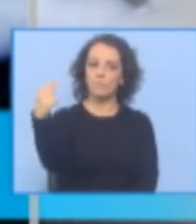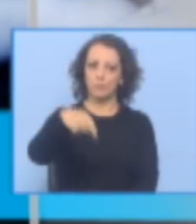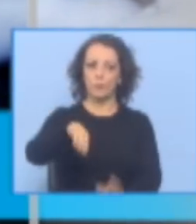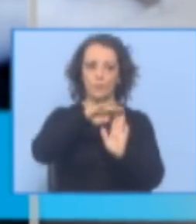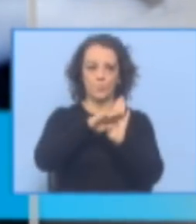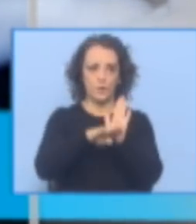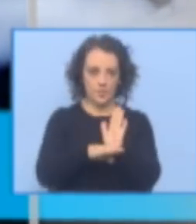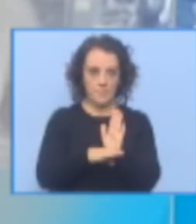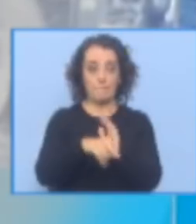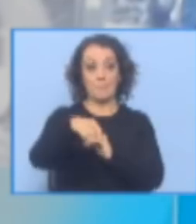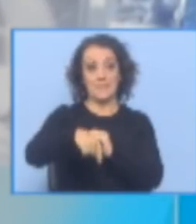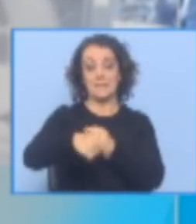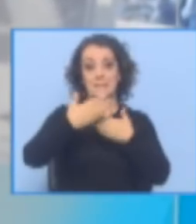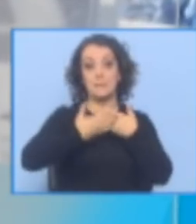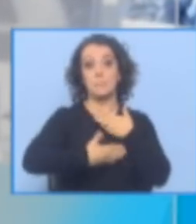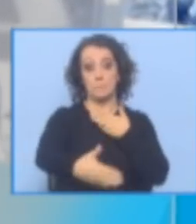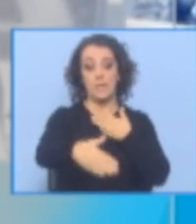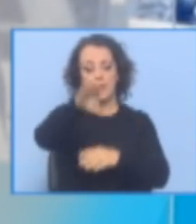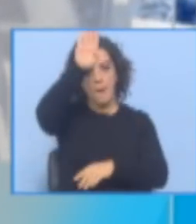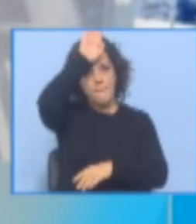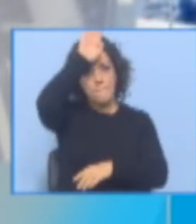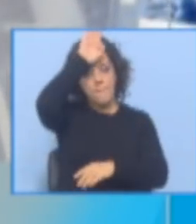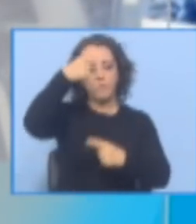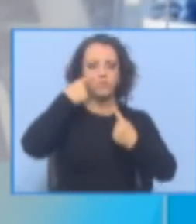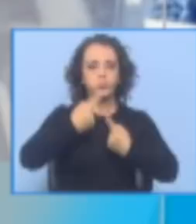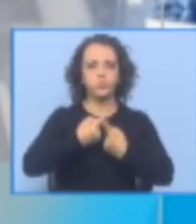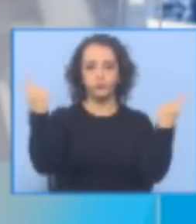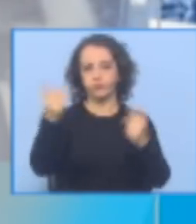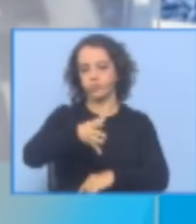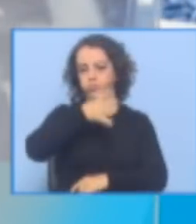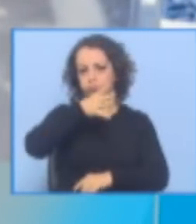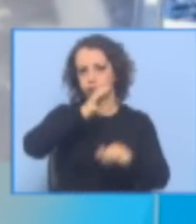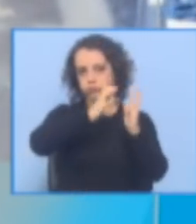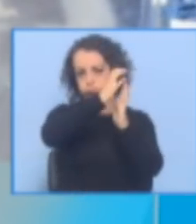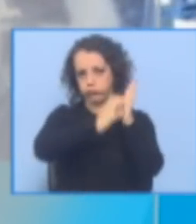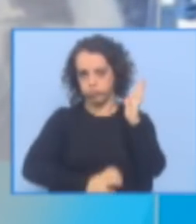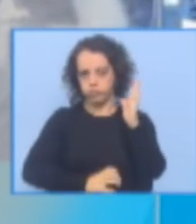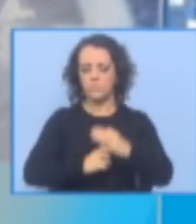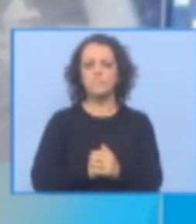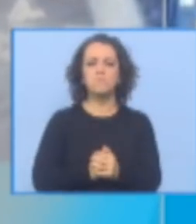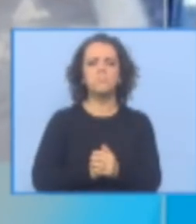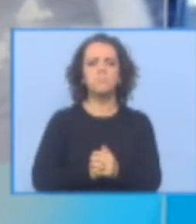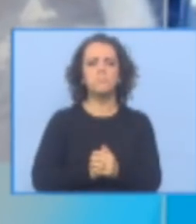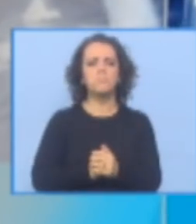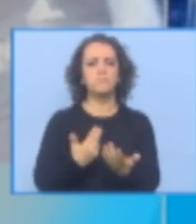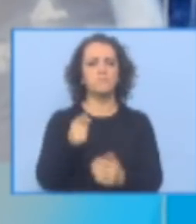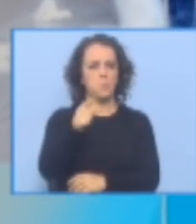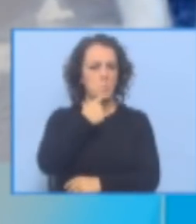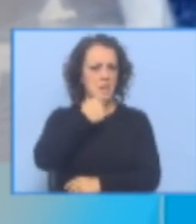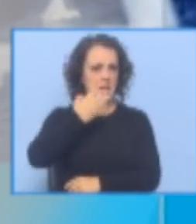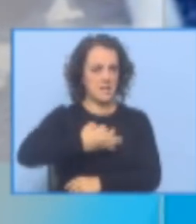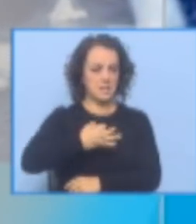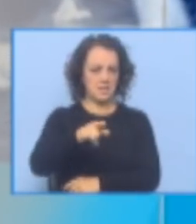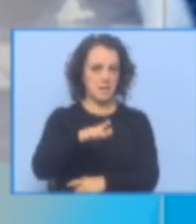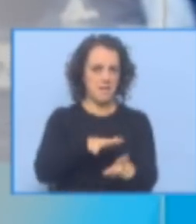programa Eclésia, na semana em que de facto o Papa apresentou esta mensagem. Acreditas que vai afetar o